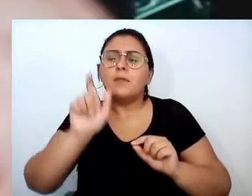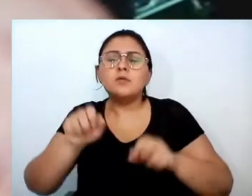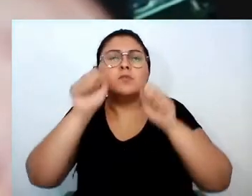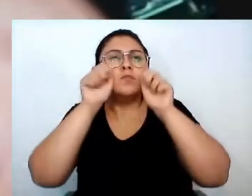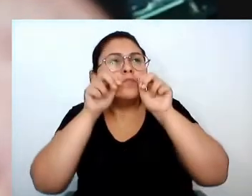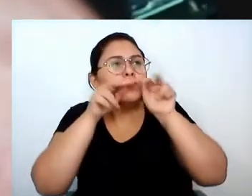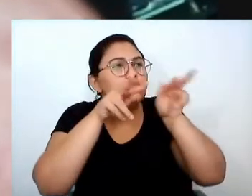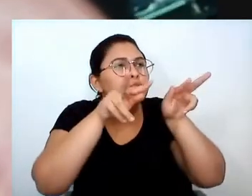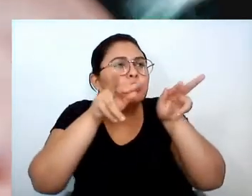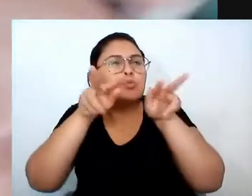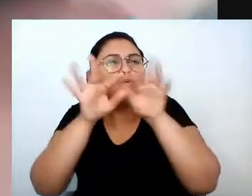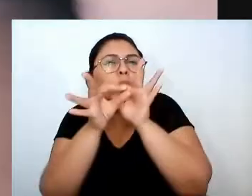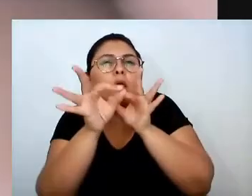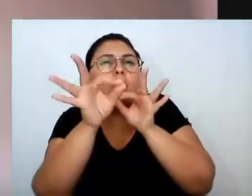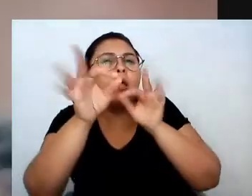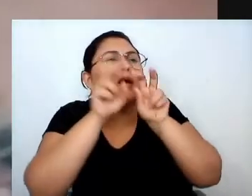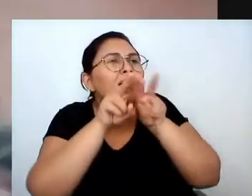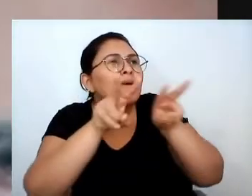dar sequência aí